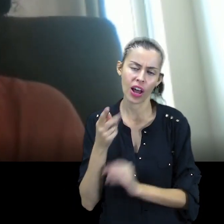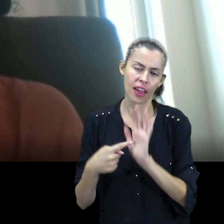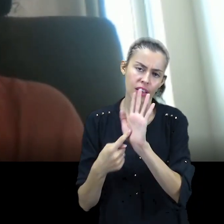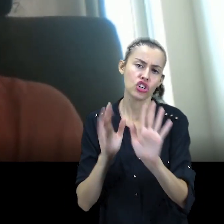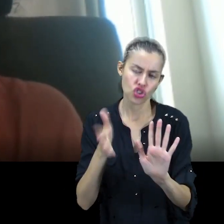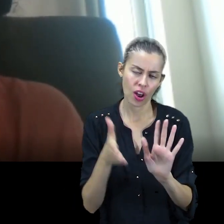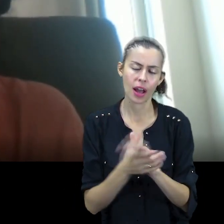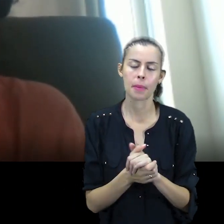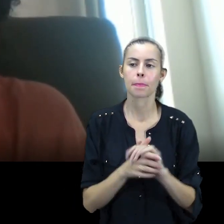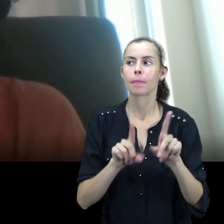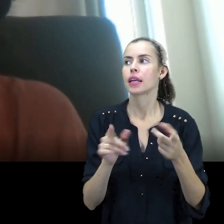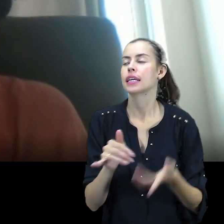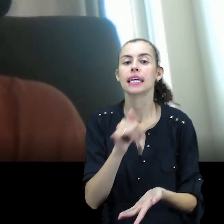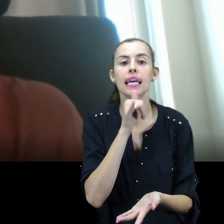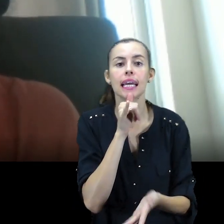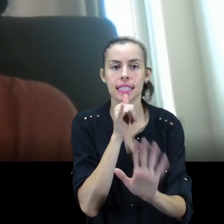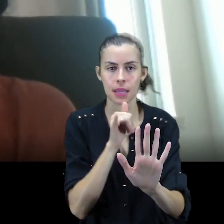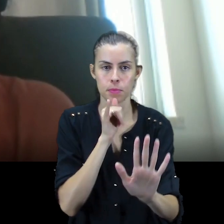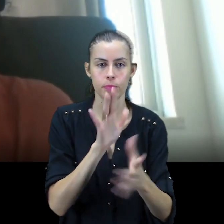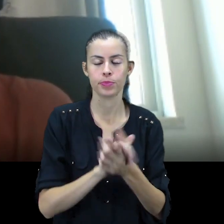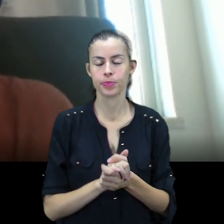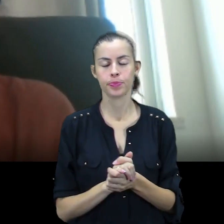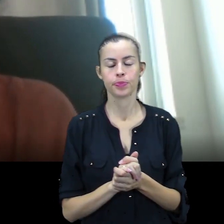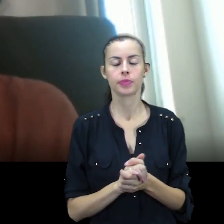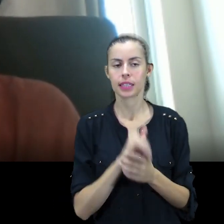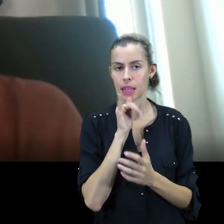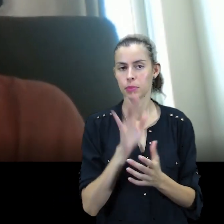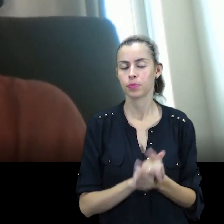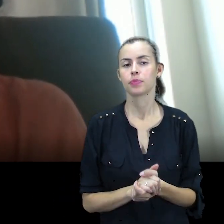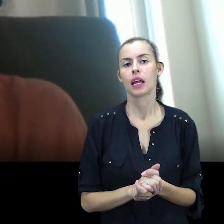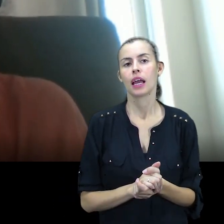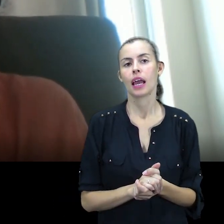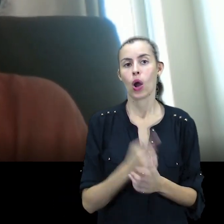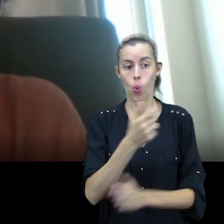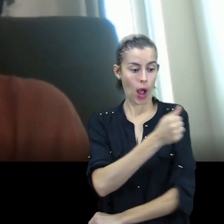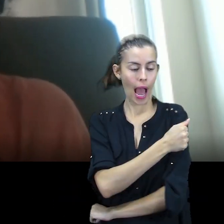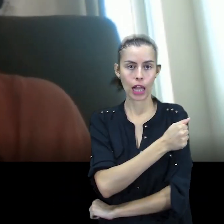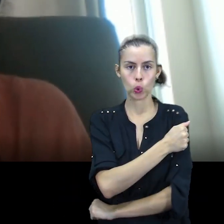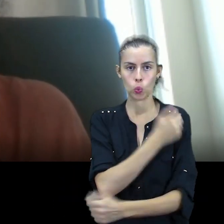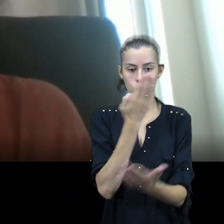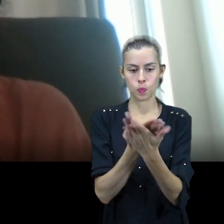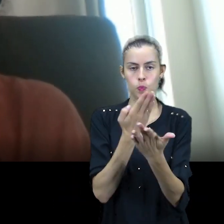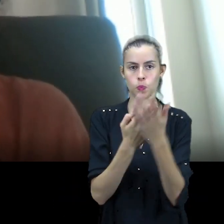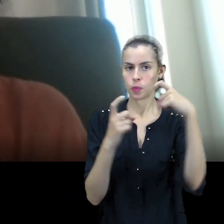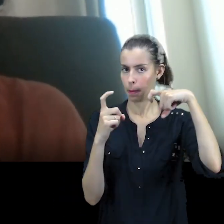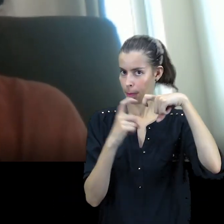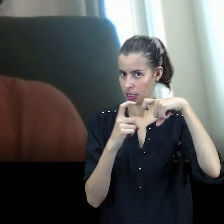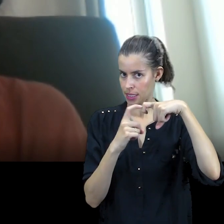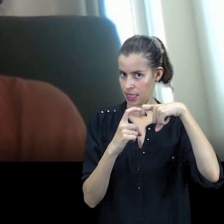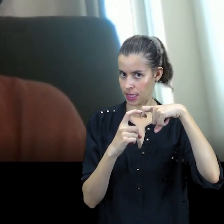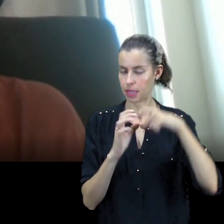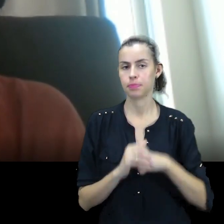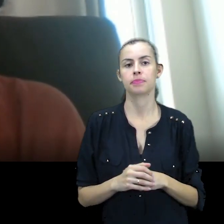estudantes que são de classes altas, né, muito jovens, muitas vezes até que entram já com um nível